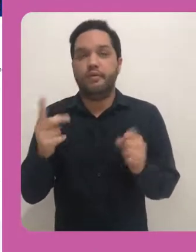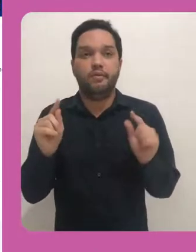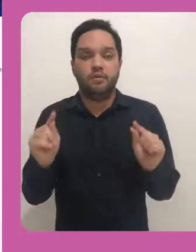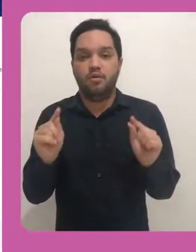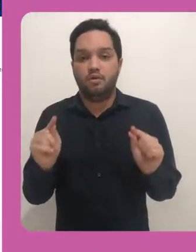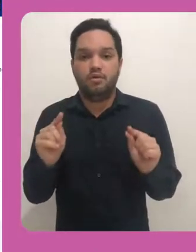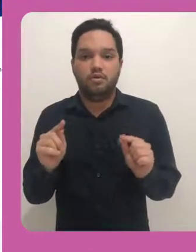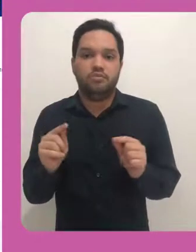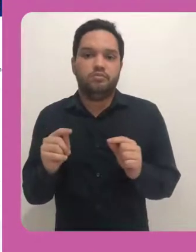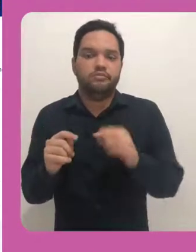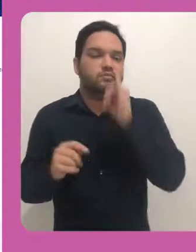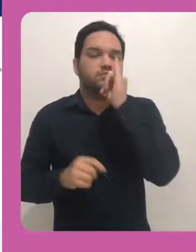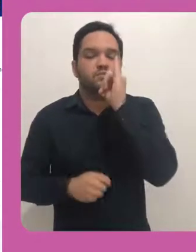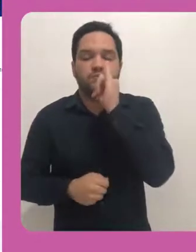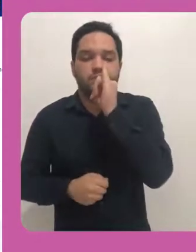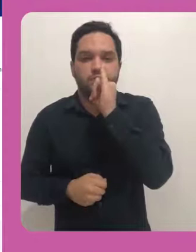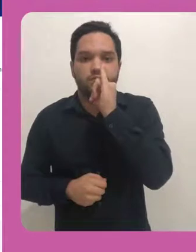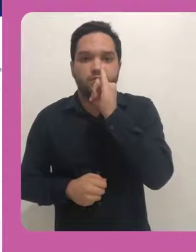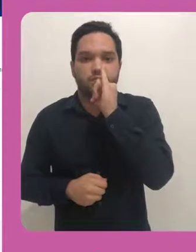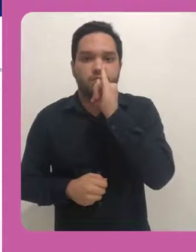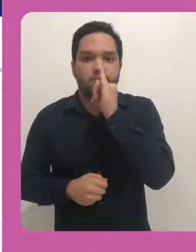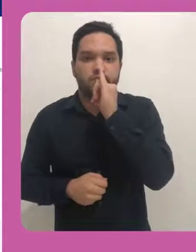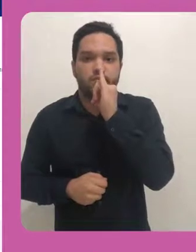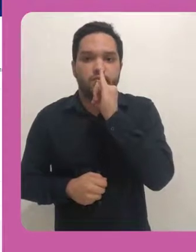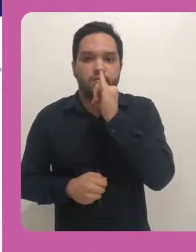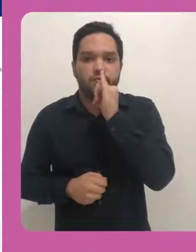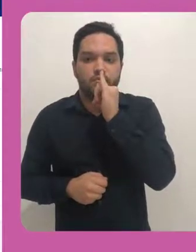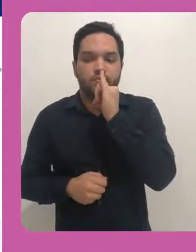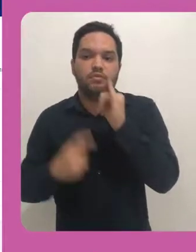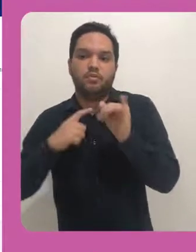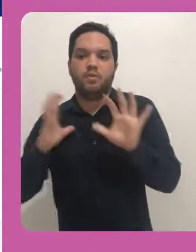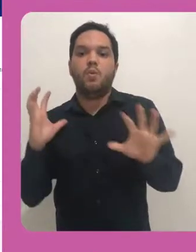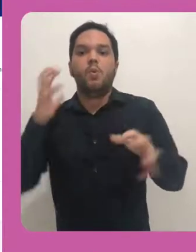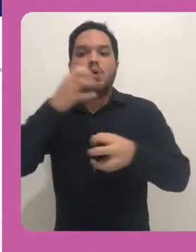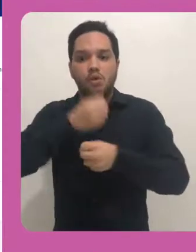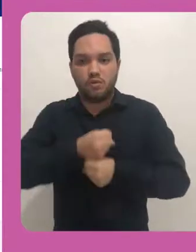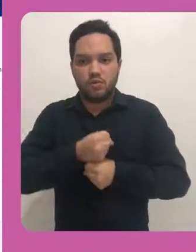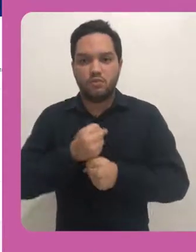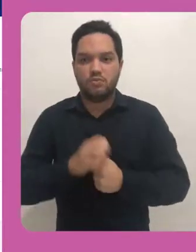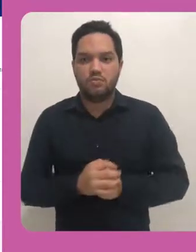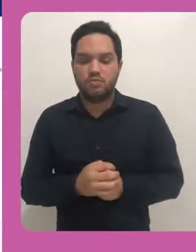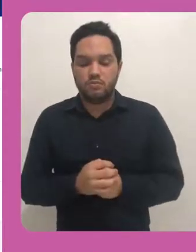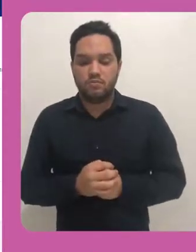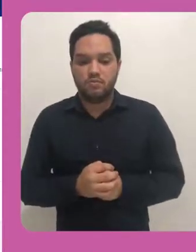que, sei lá, eu tenho uma soma.